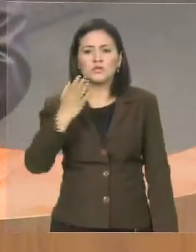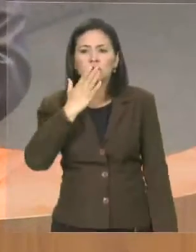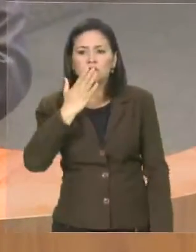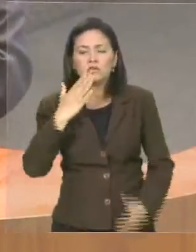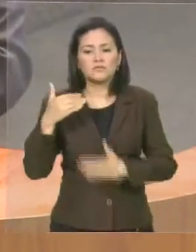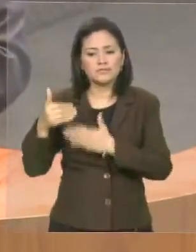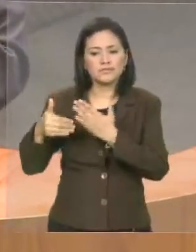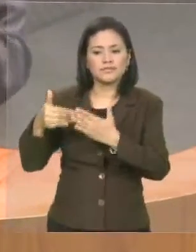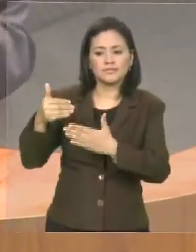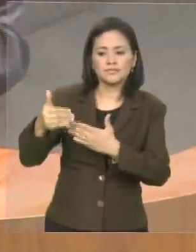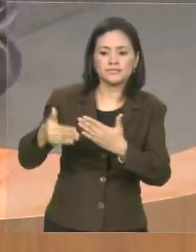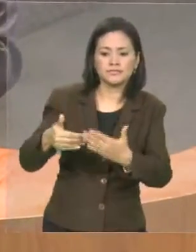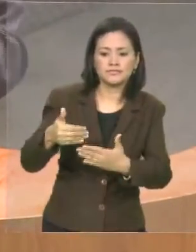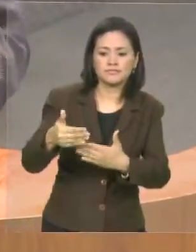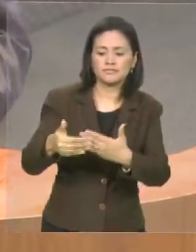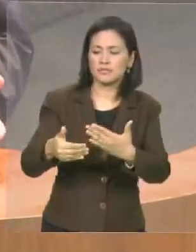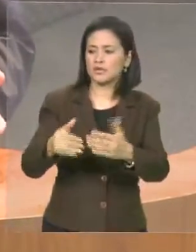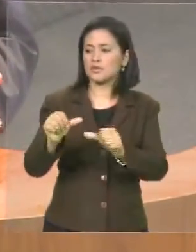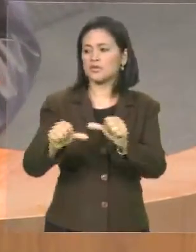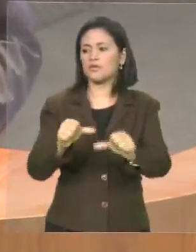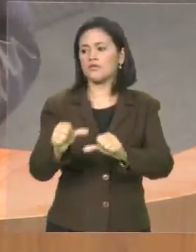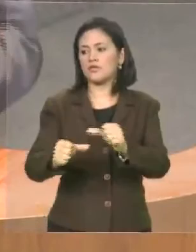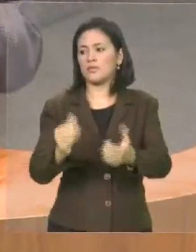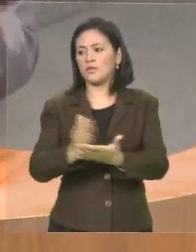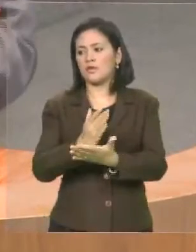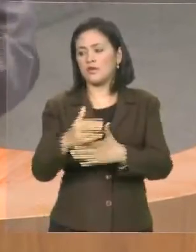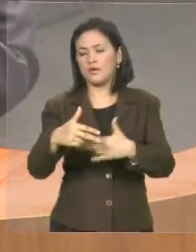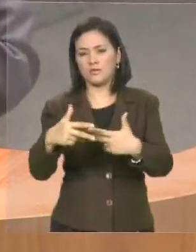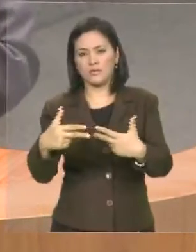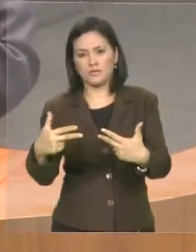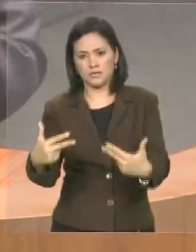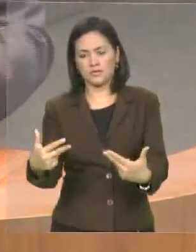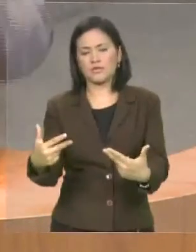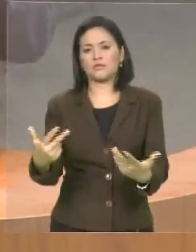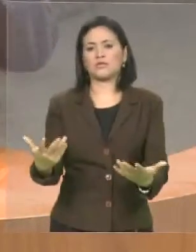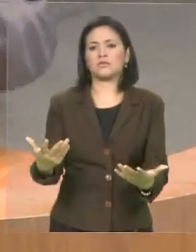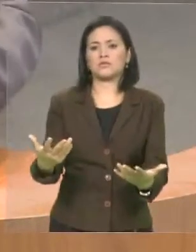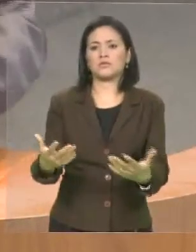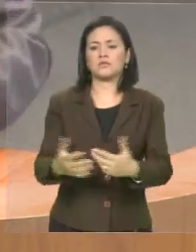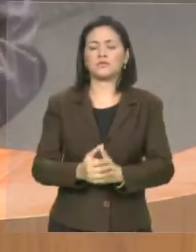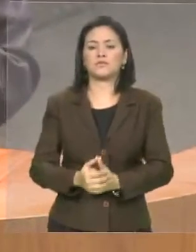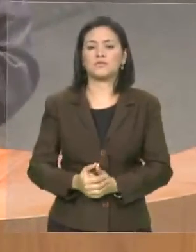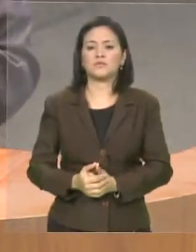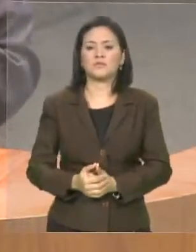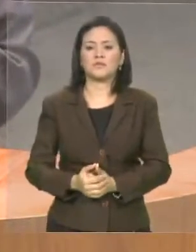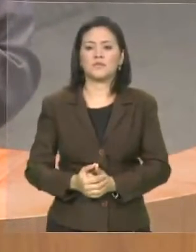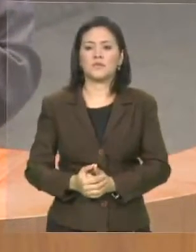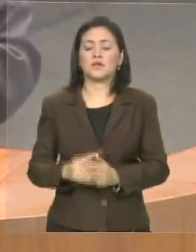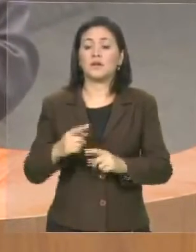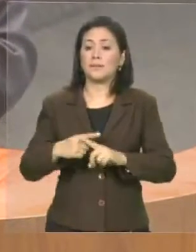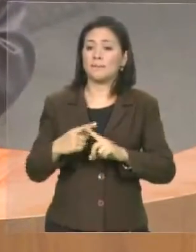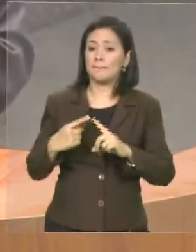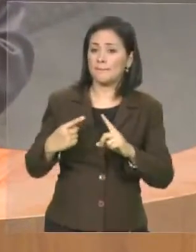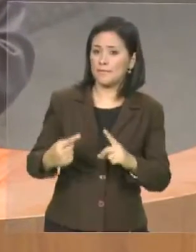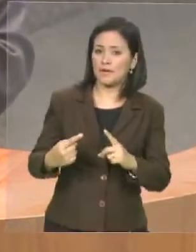antigamente, ao longo dos anos, não tinha escola, já tem, então houve uma evolução, então não se pode mudar uma